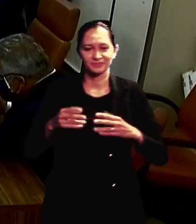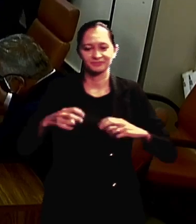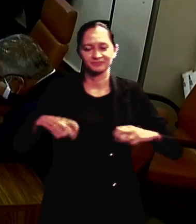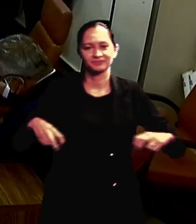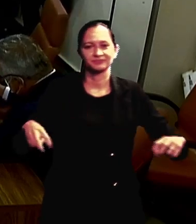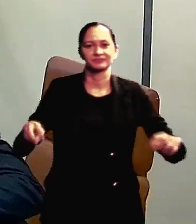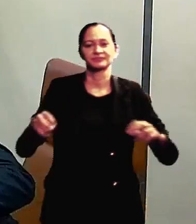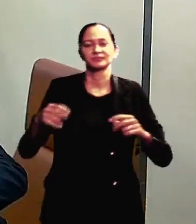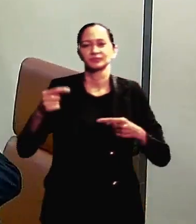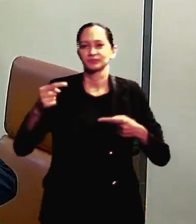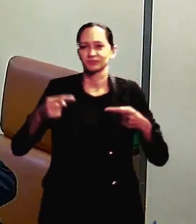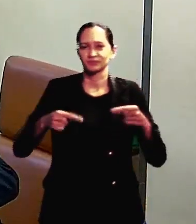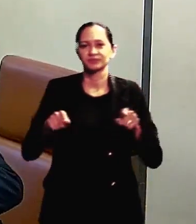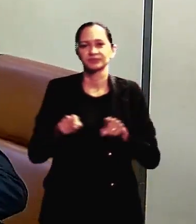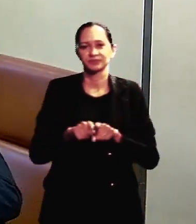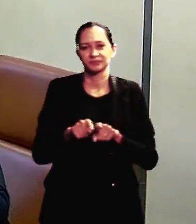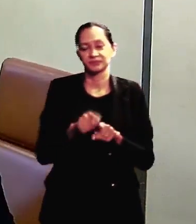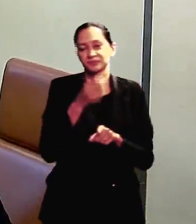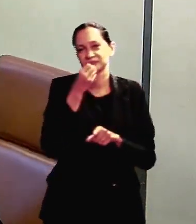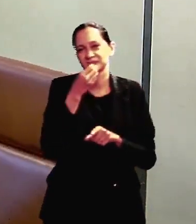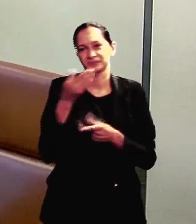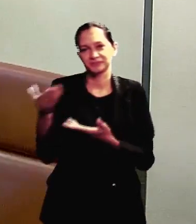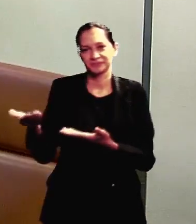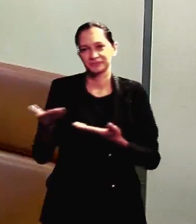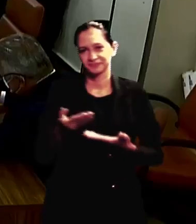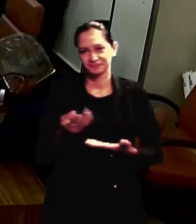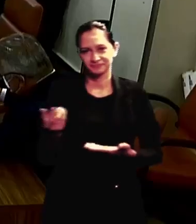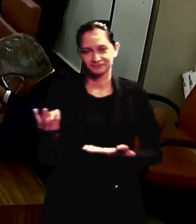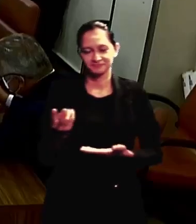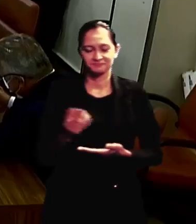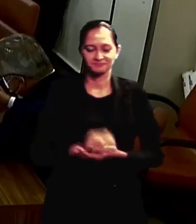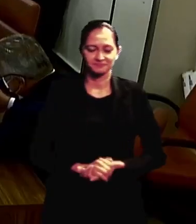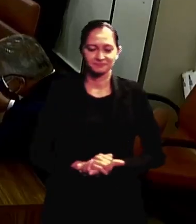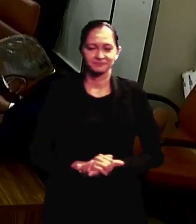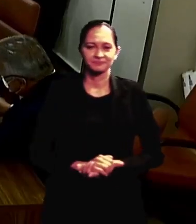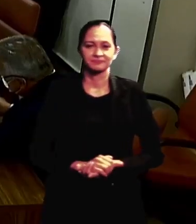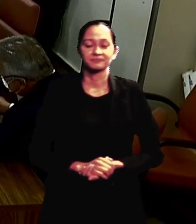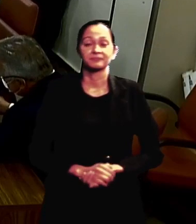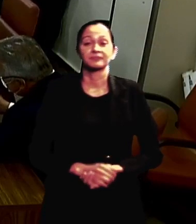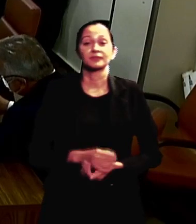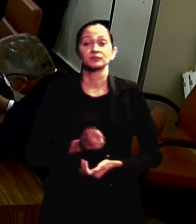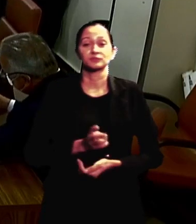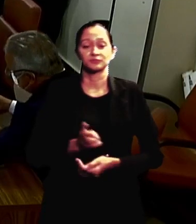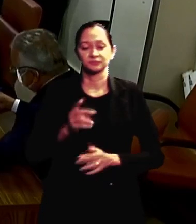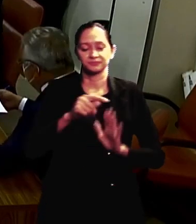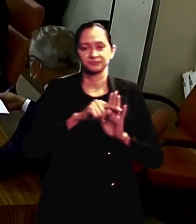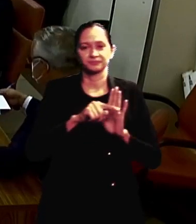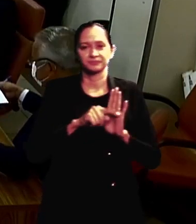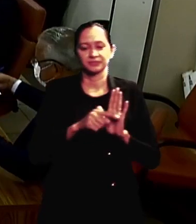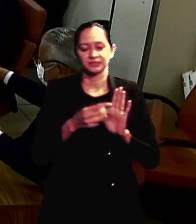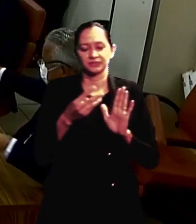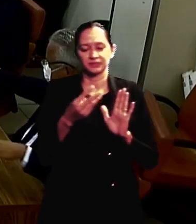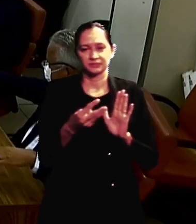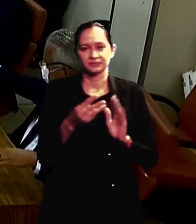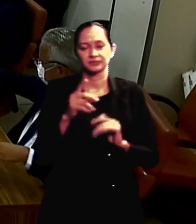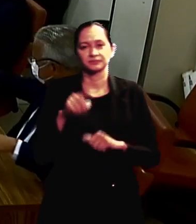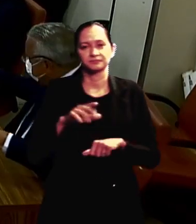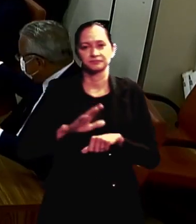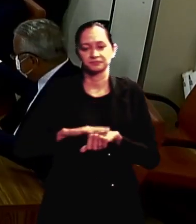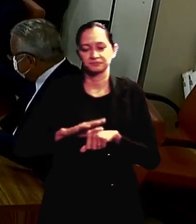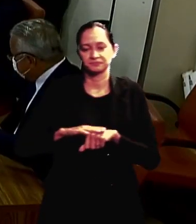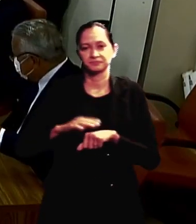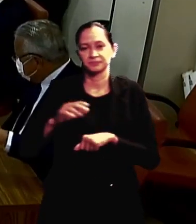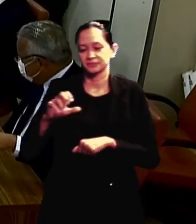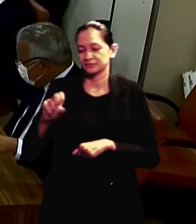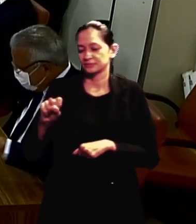sua contribuição, são sempre muito bem-vindos aqui. Portanto, continuando a pauta, item 3, projeto de autoria da vereadora Sabrina